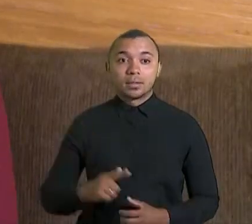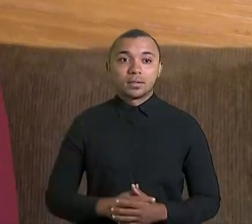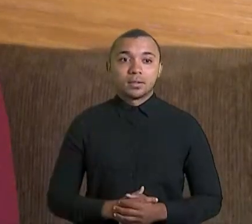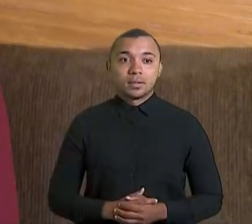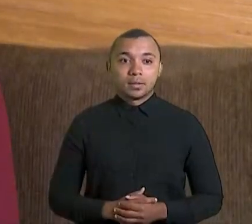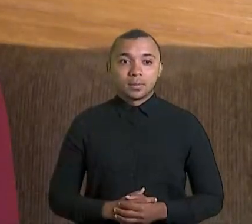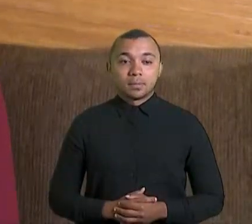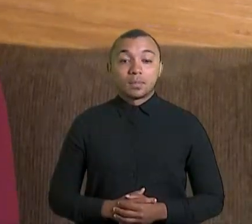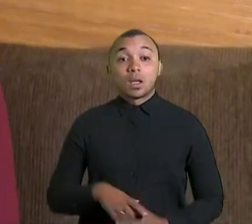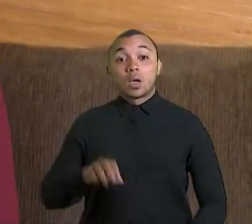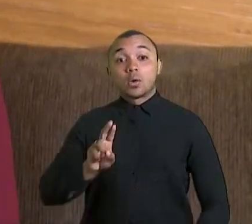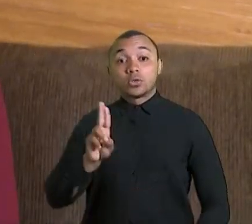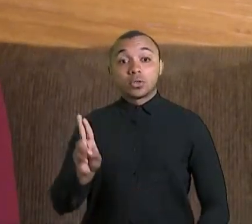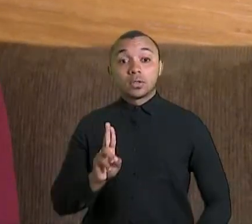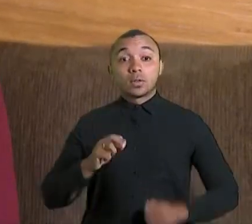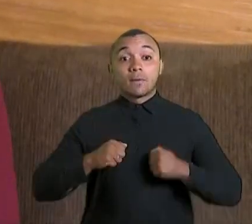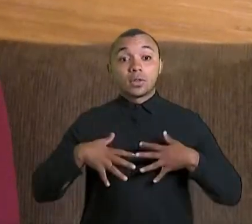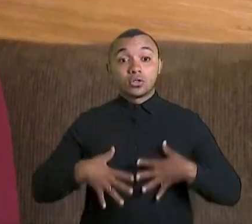com vestido vinho,